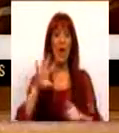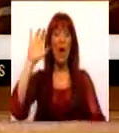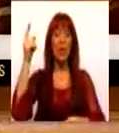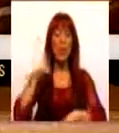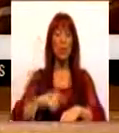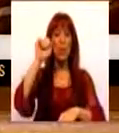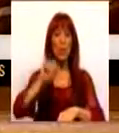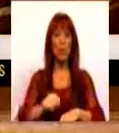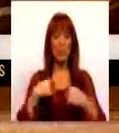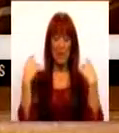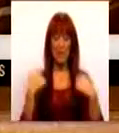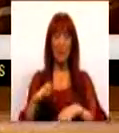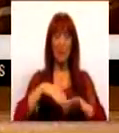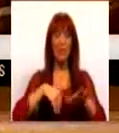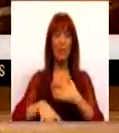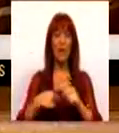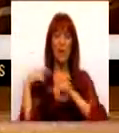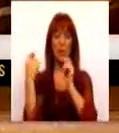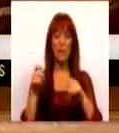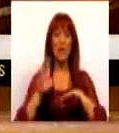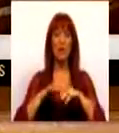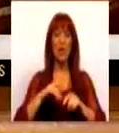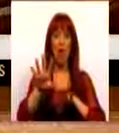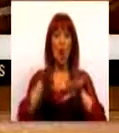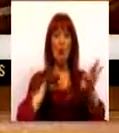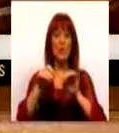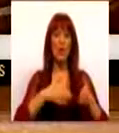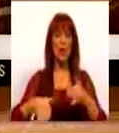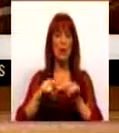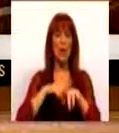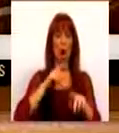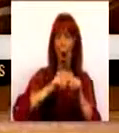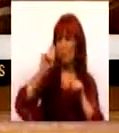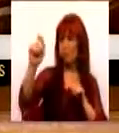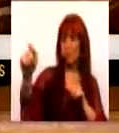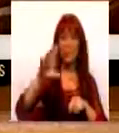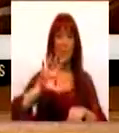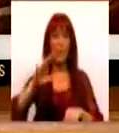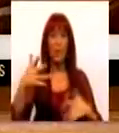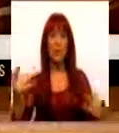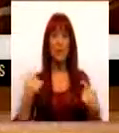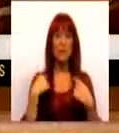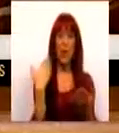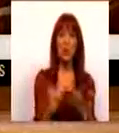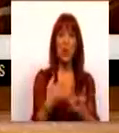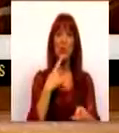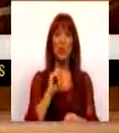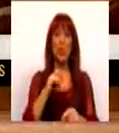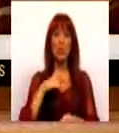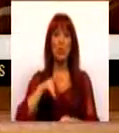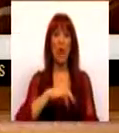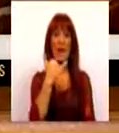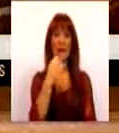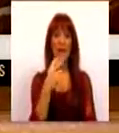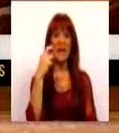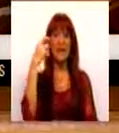na altura em que temos realizado o debate sobre as opções estratégicas de longo prazo para o país a que demos o nome de Portugal